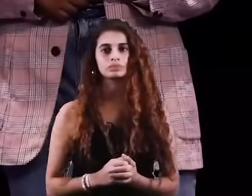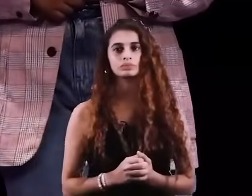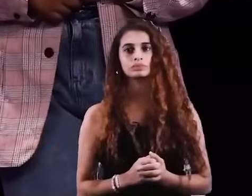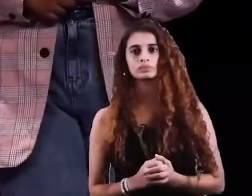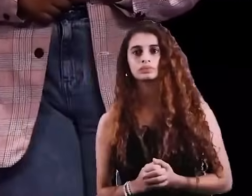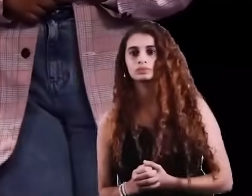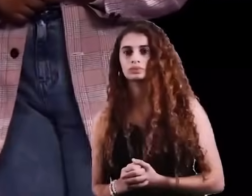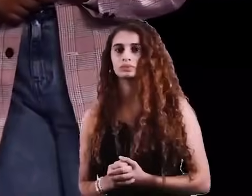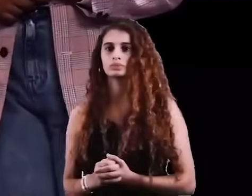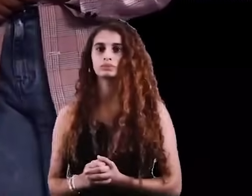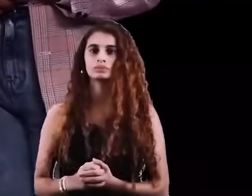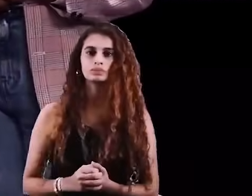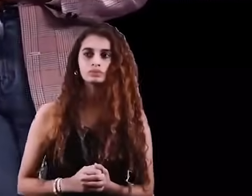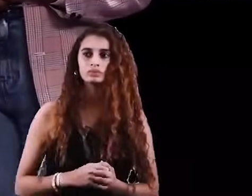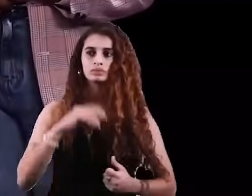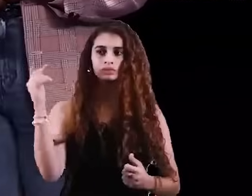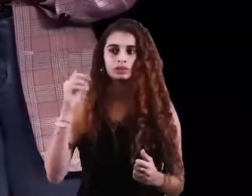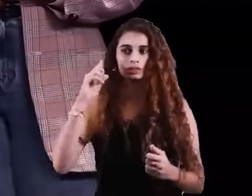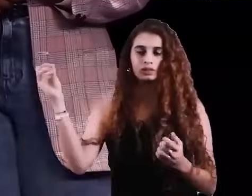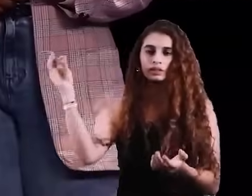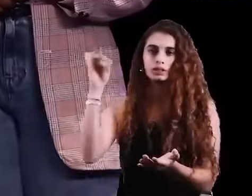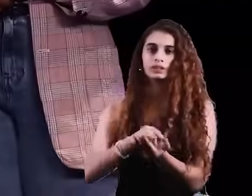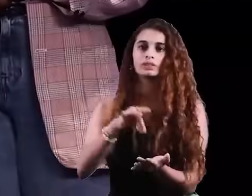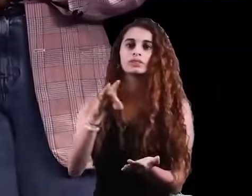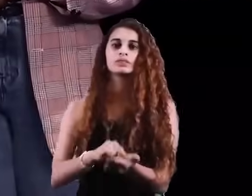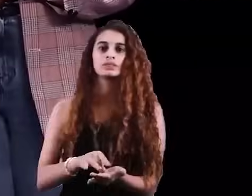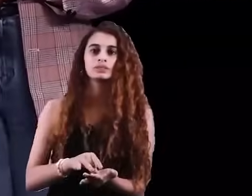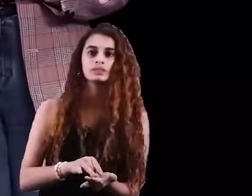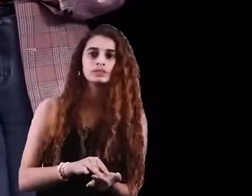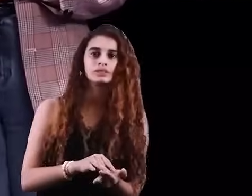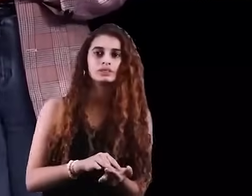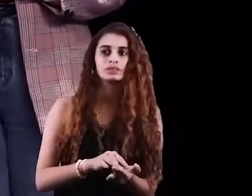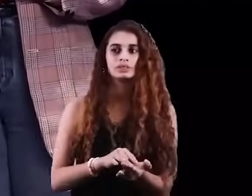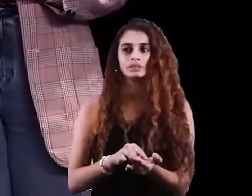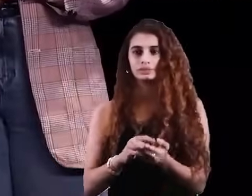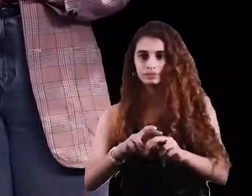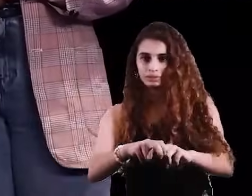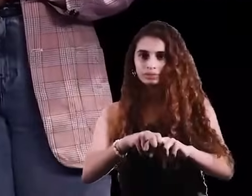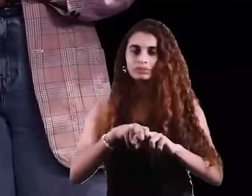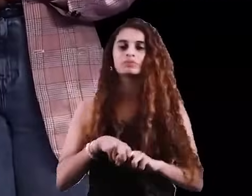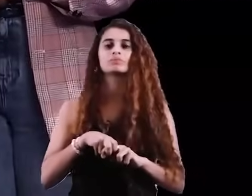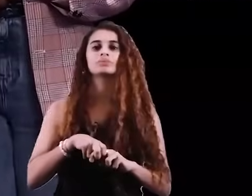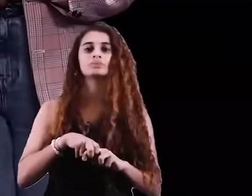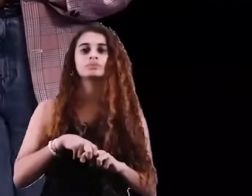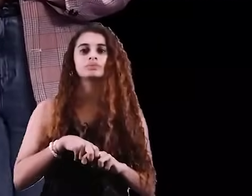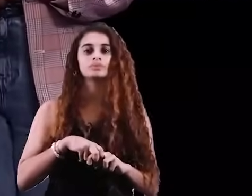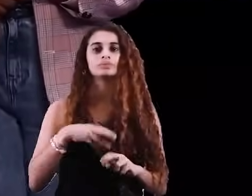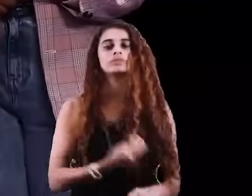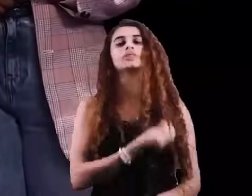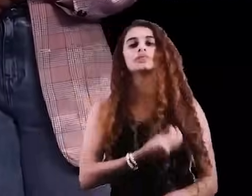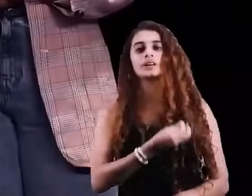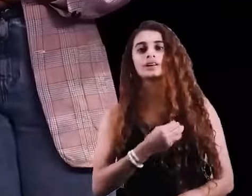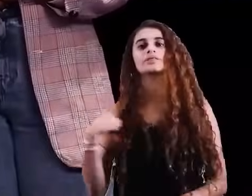for o real motivo, a real razão da nossa existência aqui na Terra, e agradar a